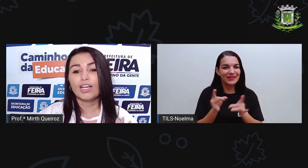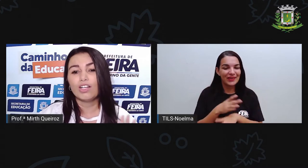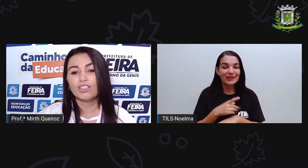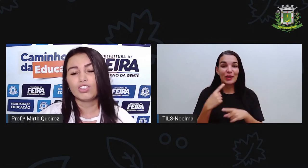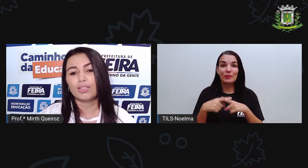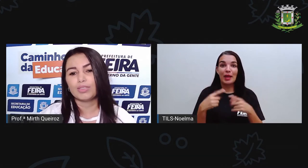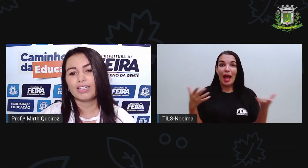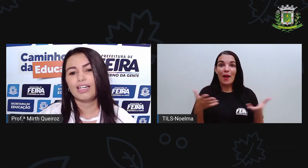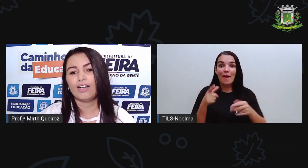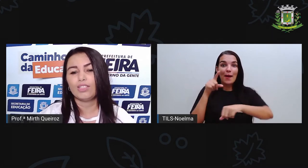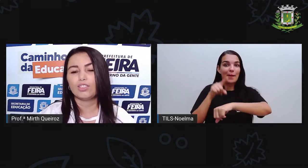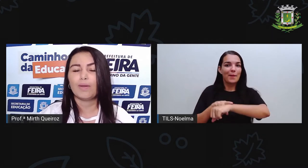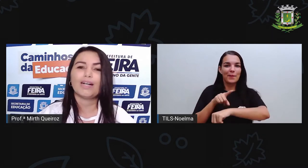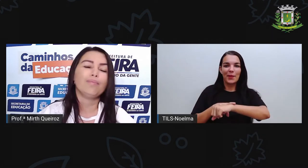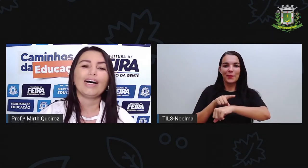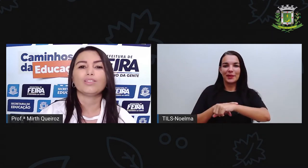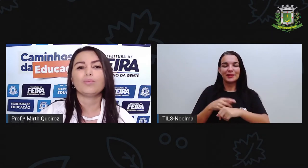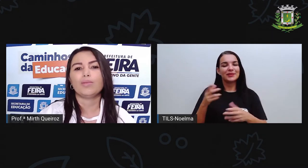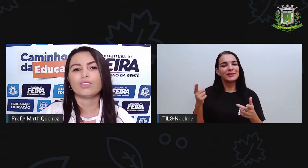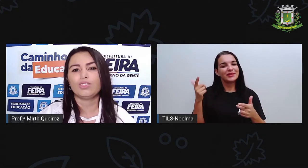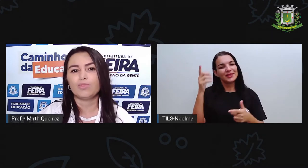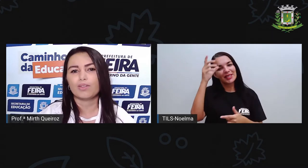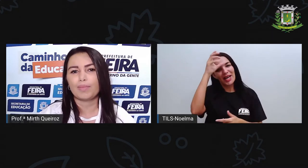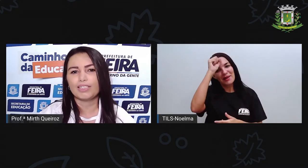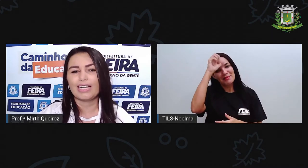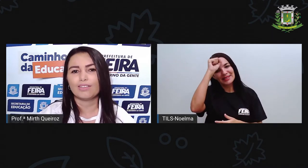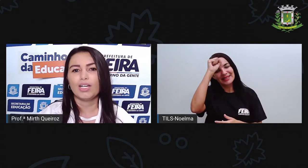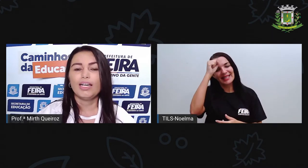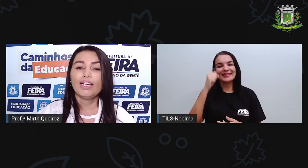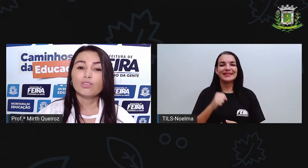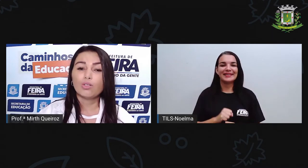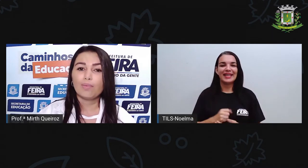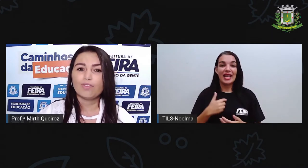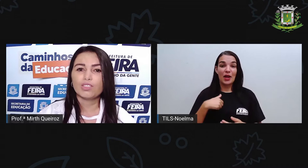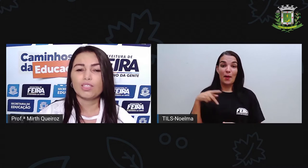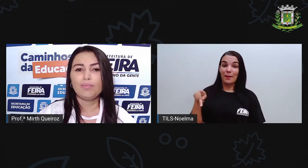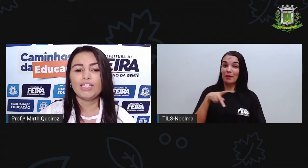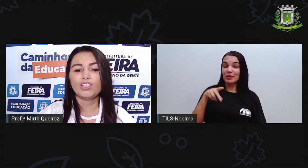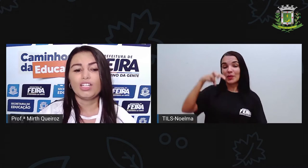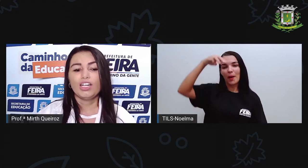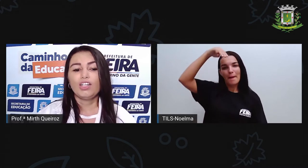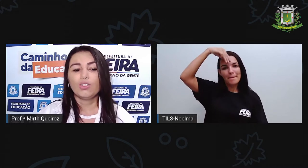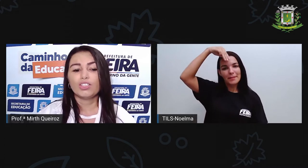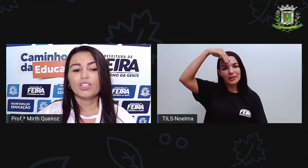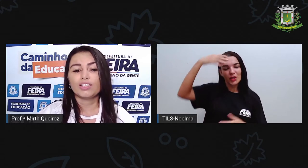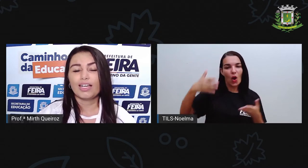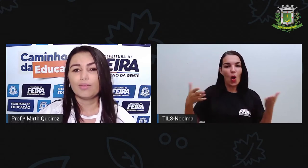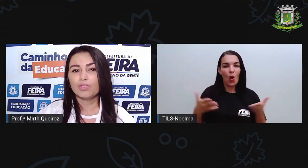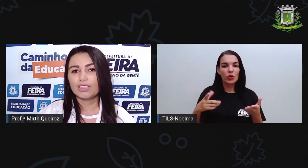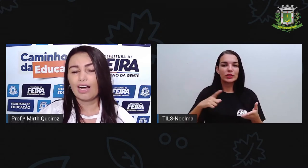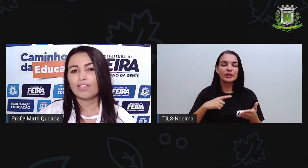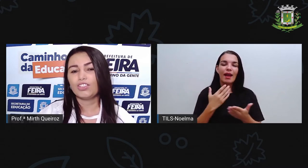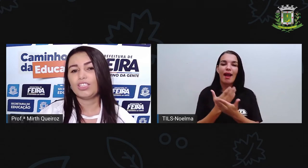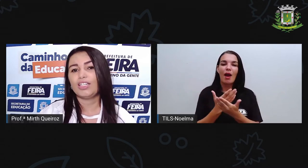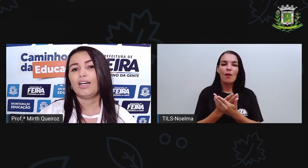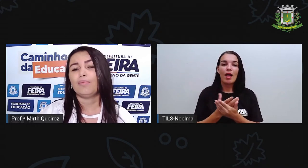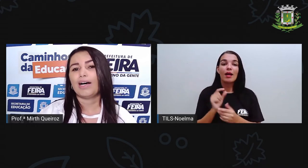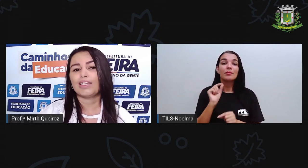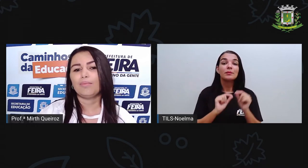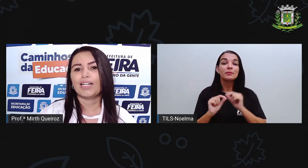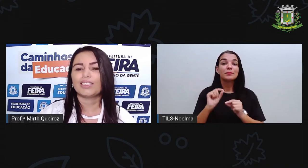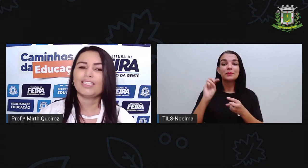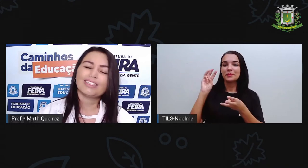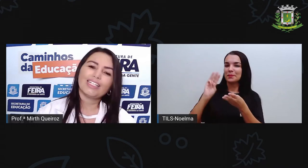porque nós estamos aqui reunidos para mais um momento de muito aprendizado. Eu sou a professora Mirti e hoje nós teremos aula de